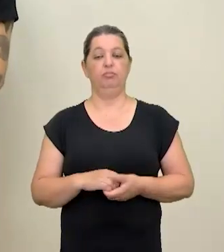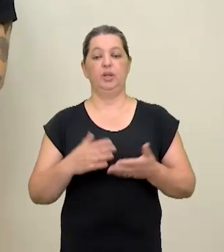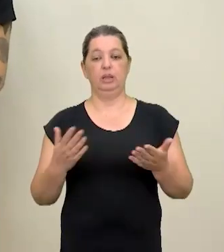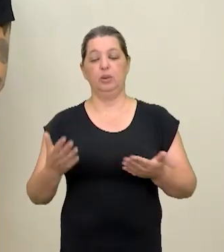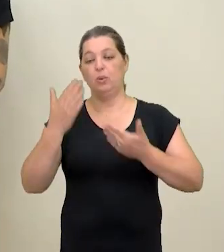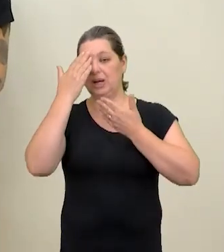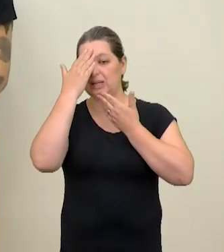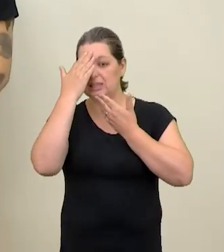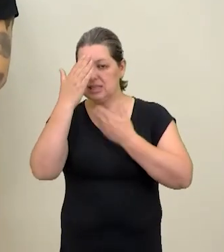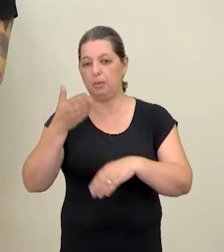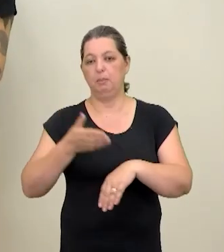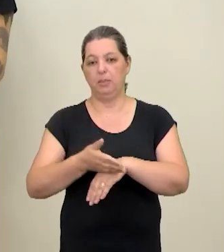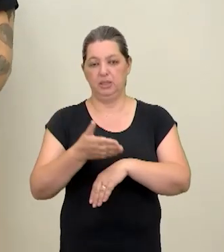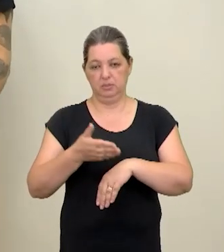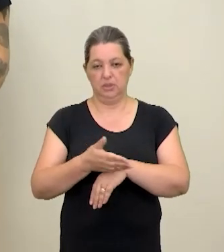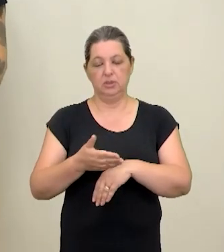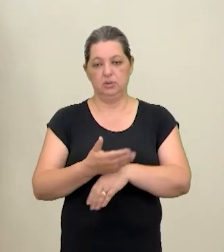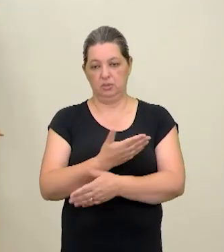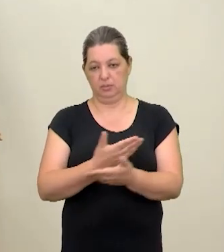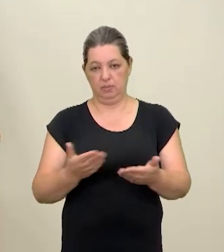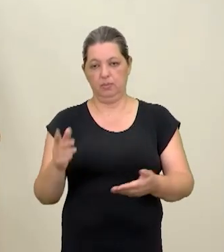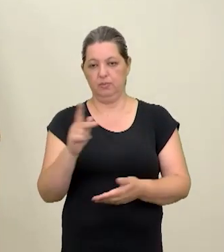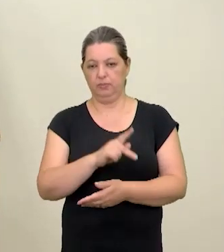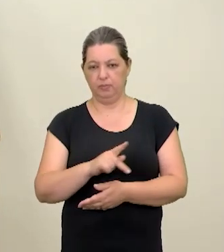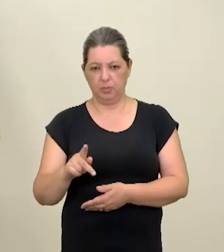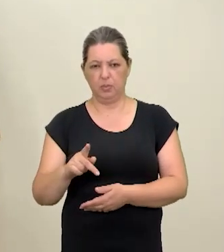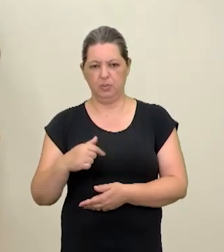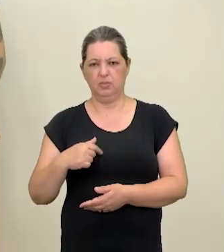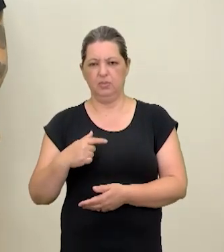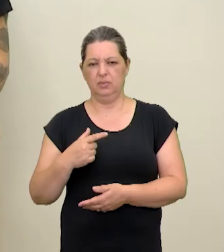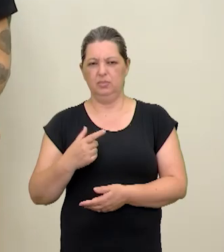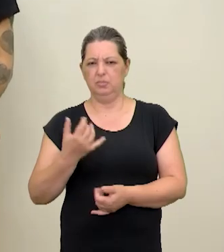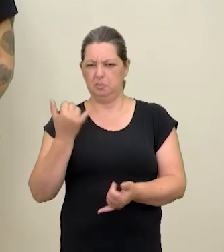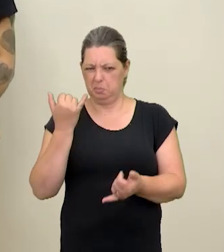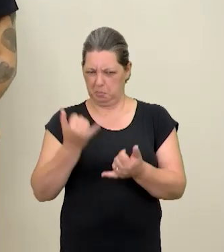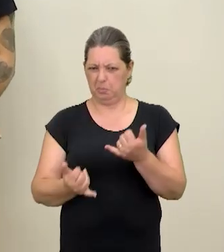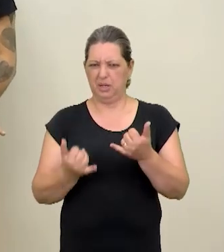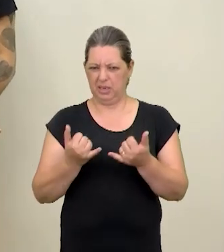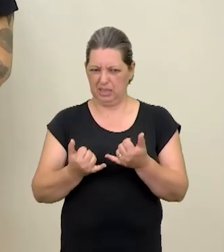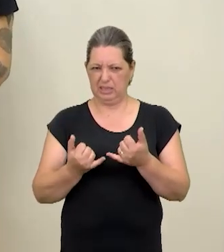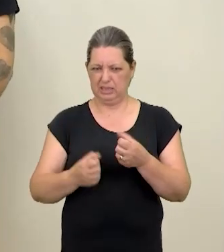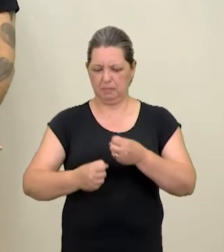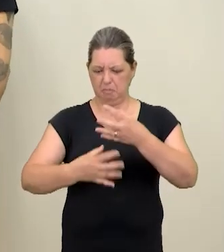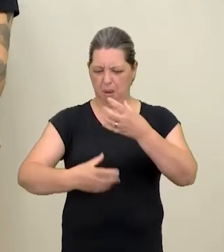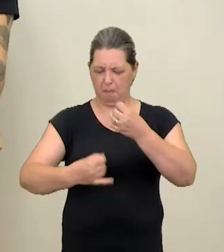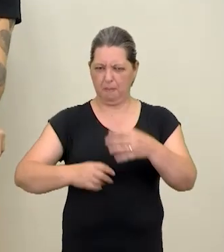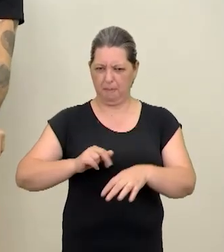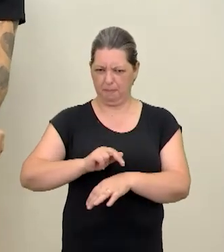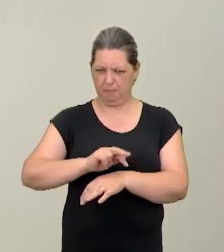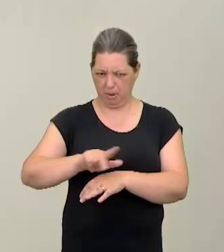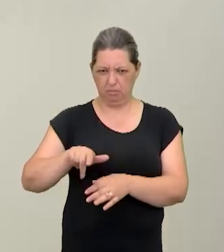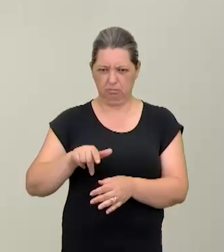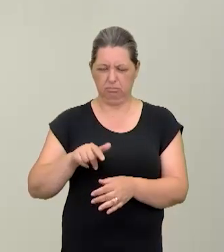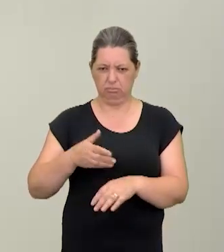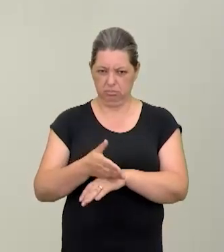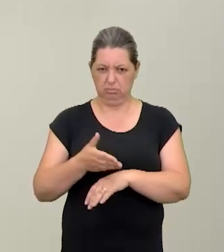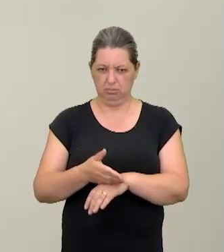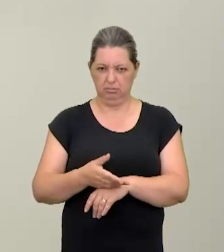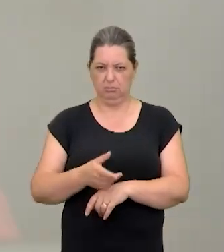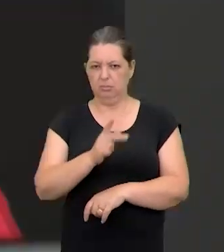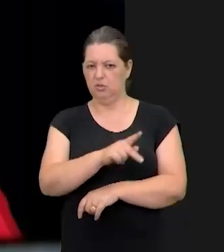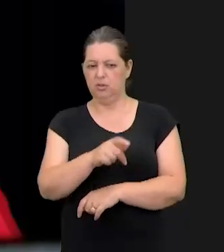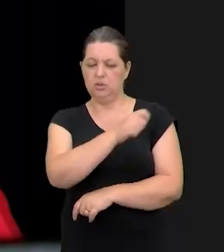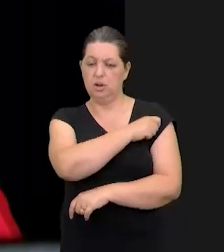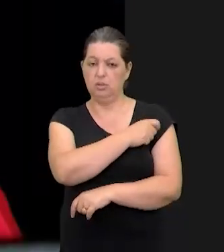Então agradecemos aí as participações. Professor Jocélio, parece que chegou bastante coisa aí com relação à comunidade. O que os professores e alunos estão